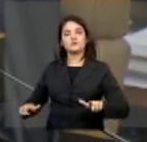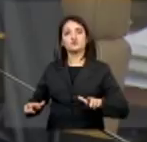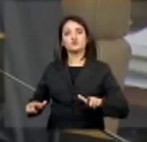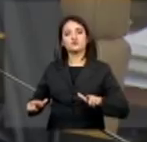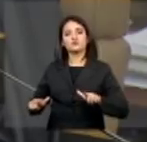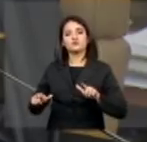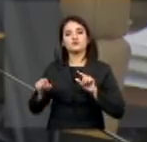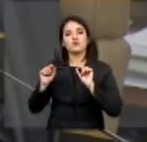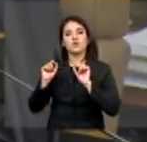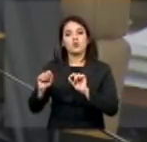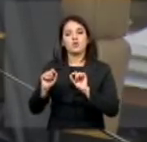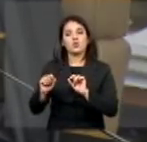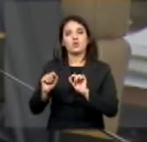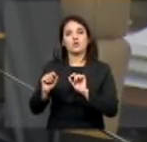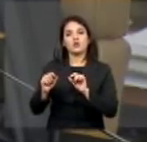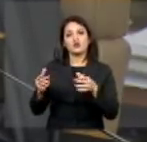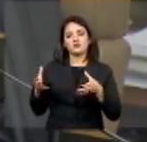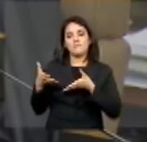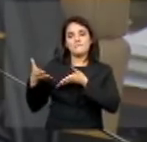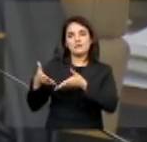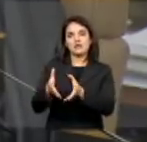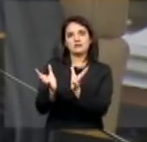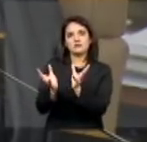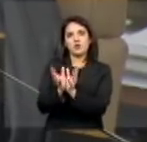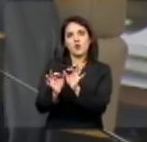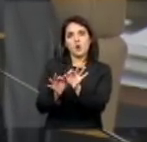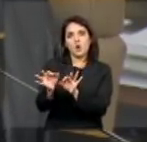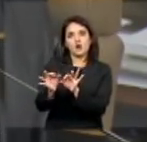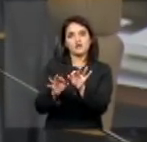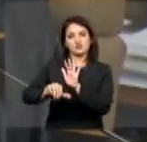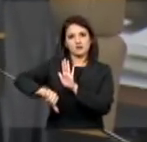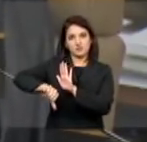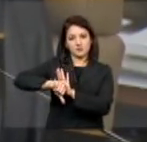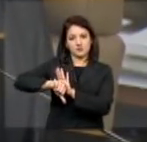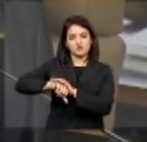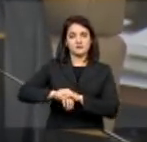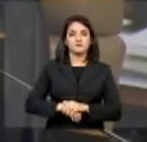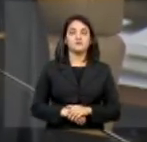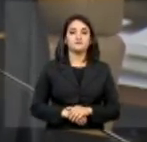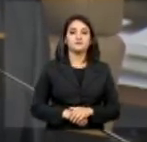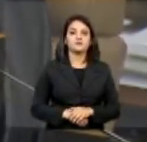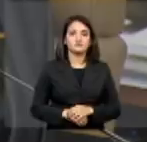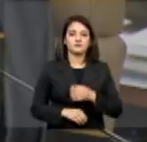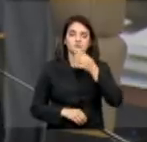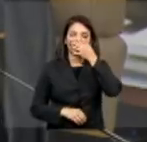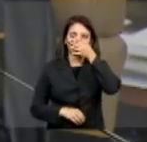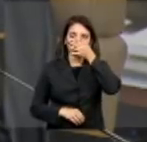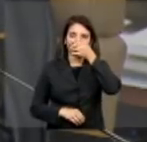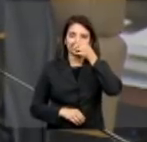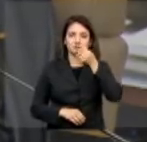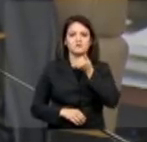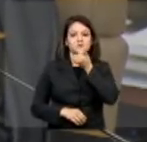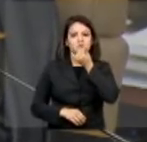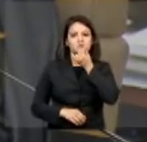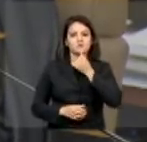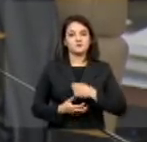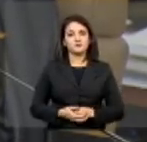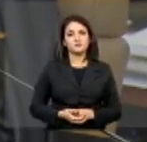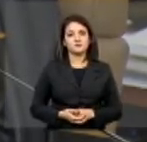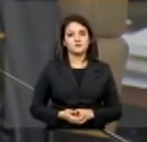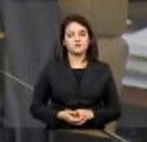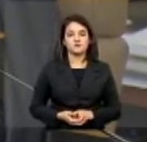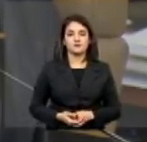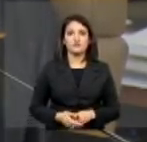pertencimento organização criminosa a sentença quanto à temática que é objeto da